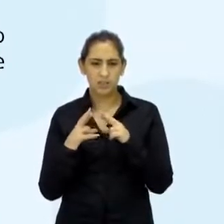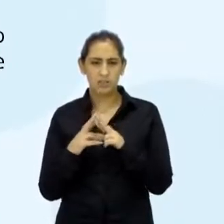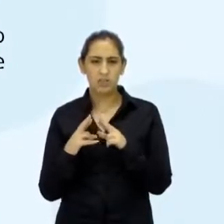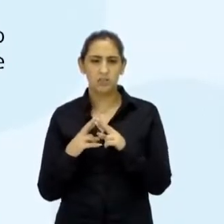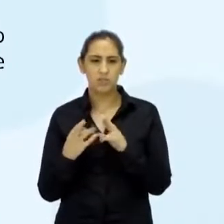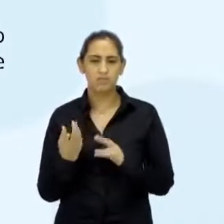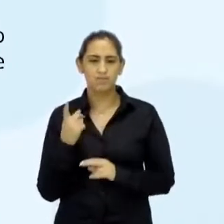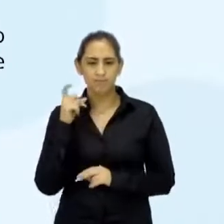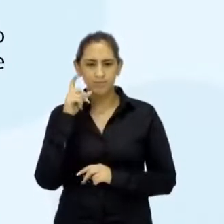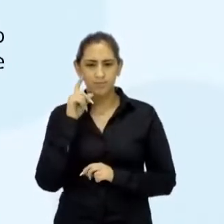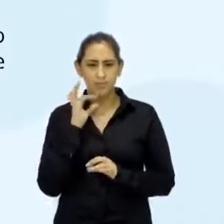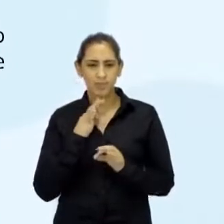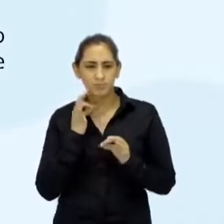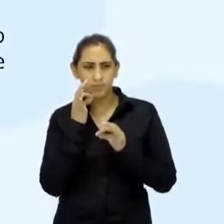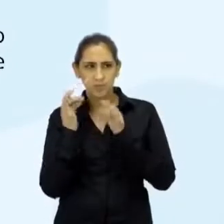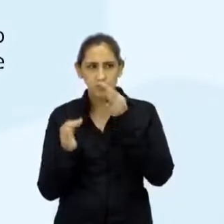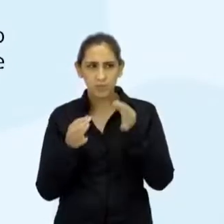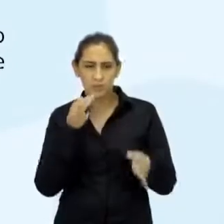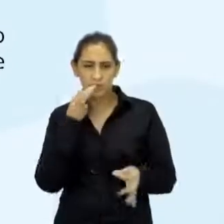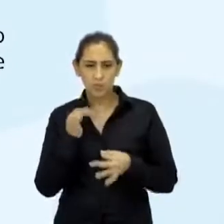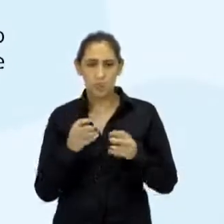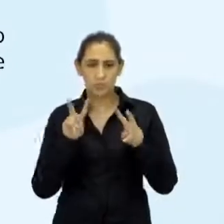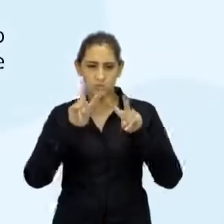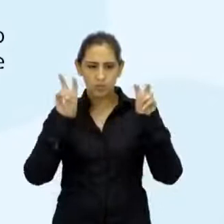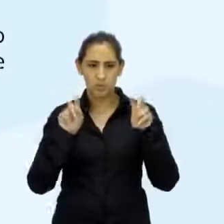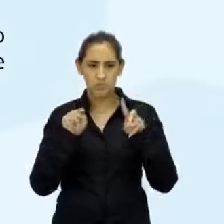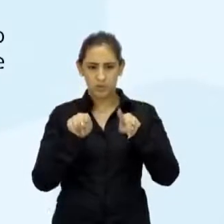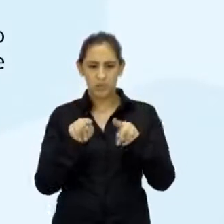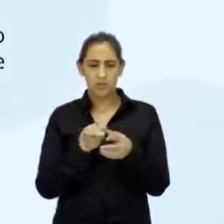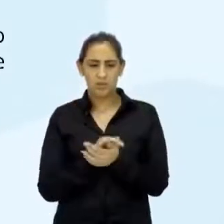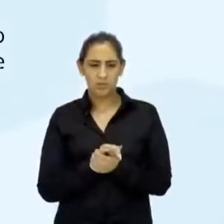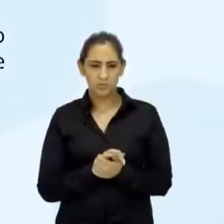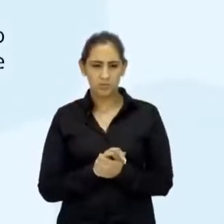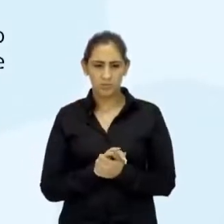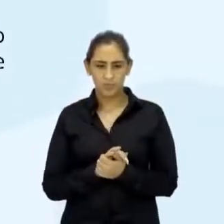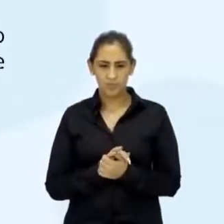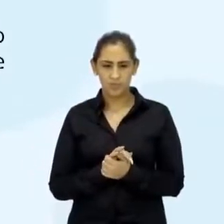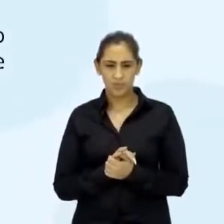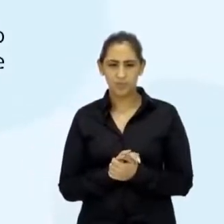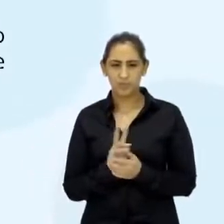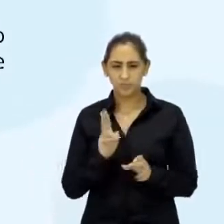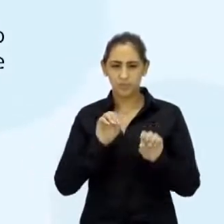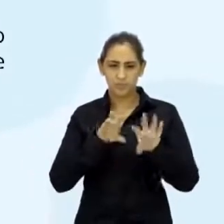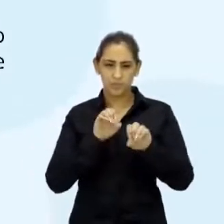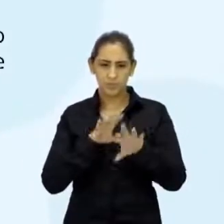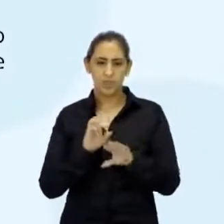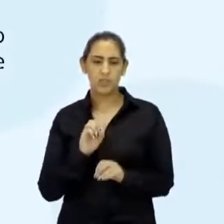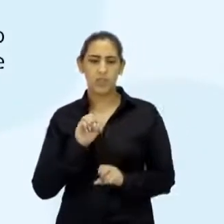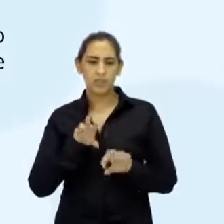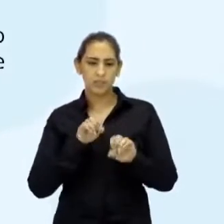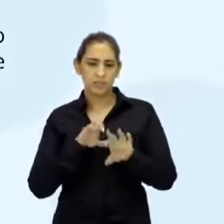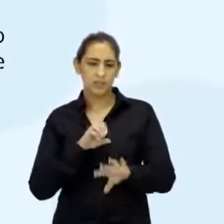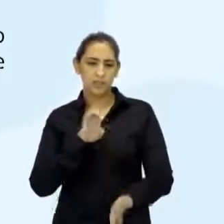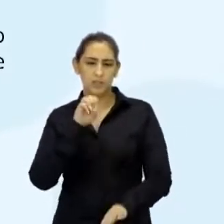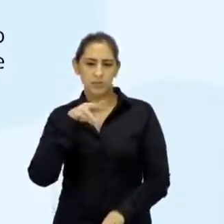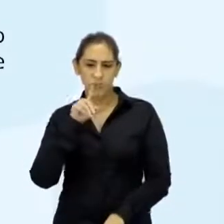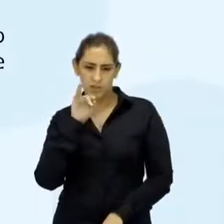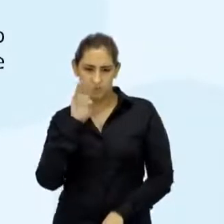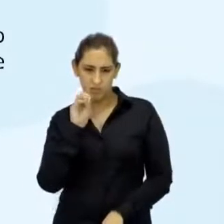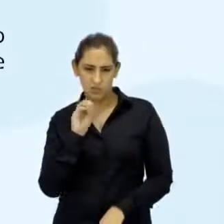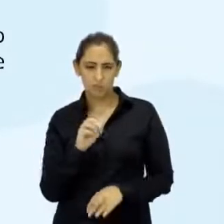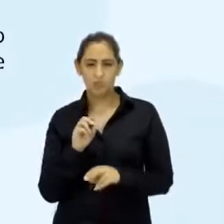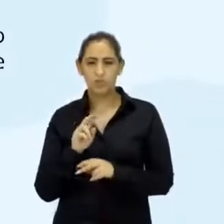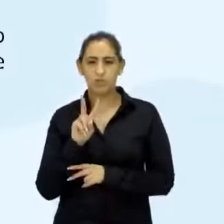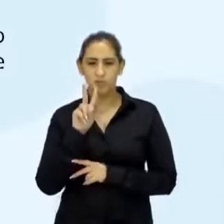sobre eles. Então estamos aí com o caderno Aprender Sempre, né, da primeira série do ensino médio, o volume 3 e as